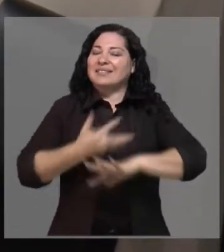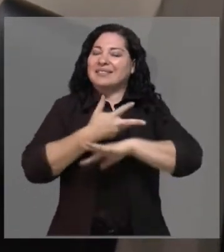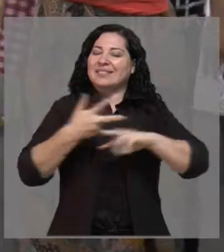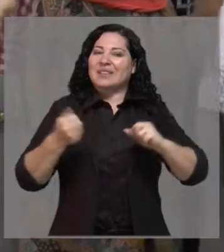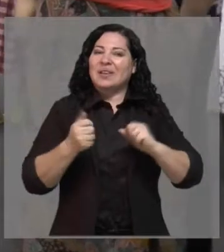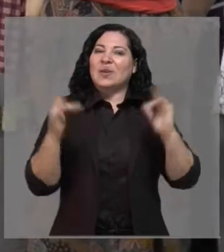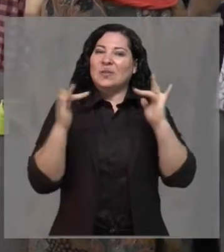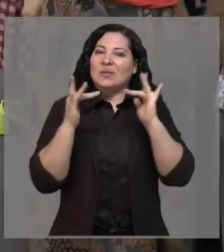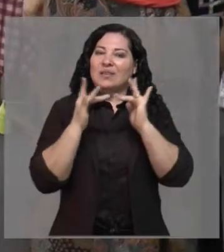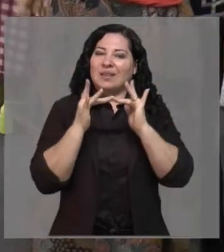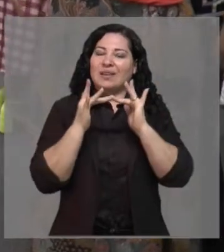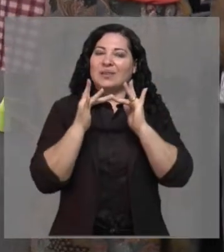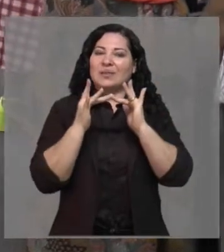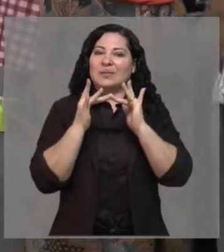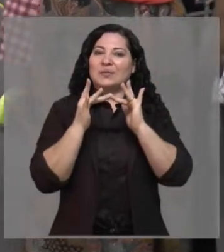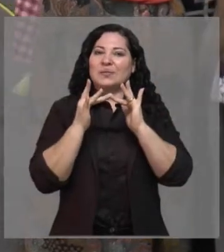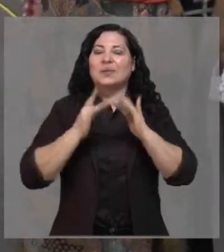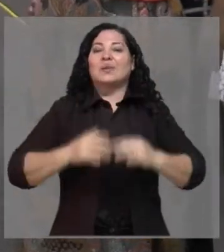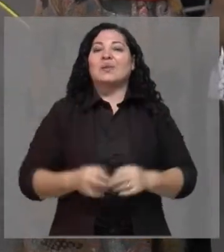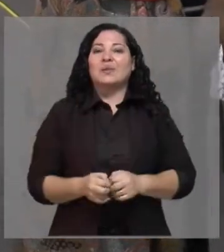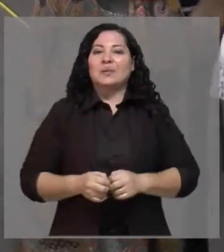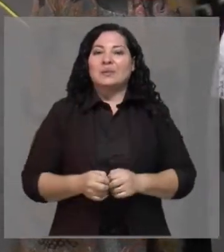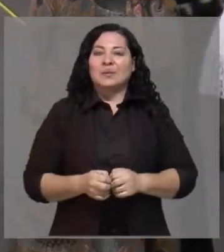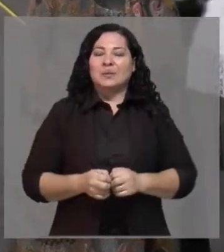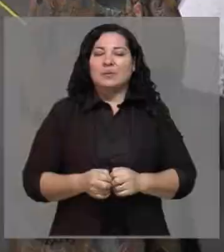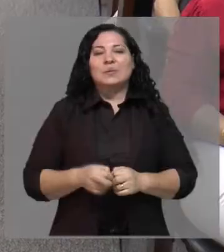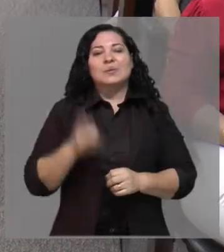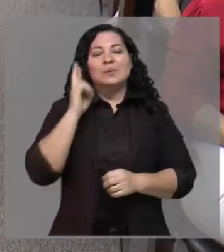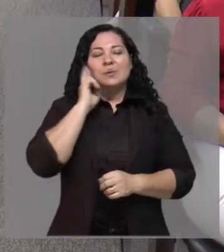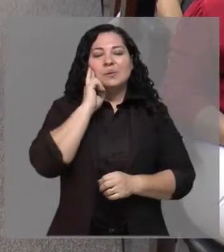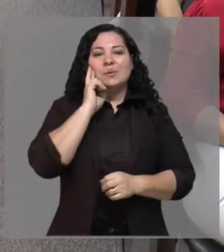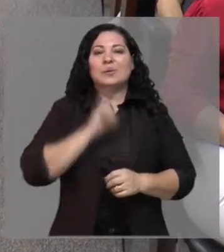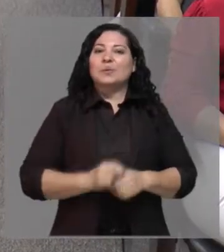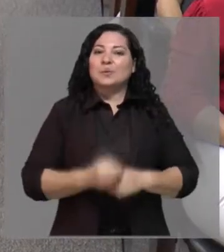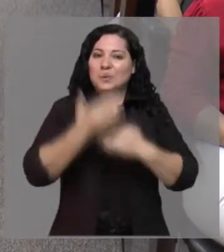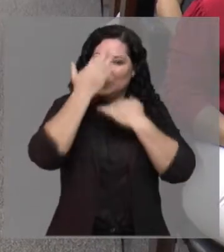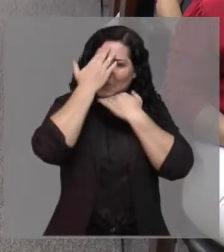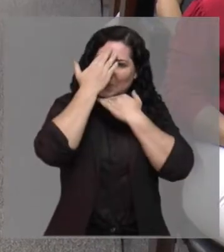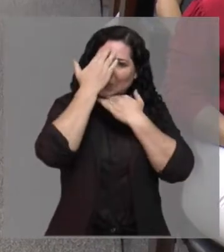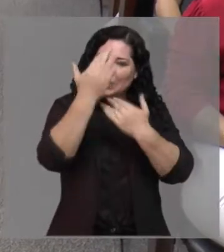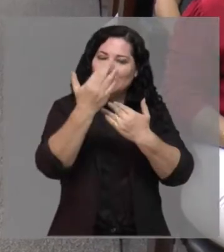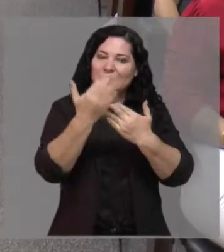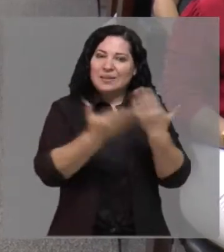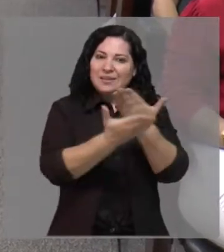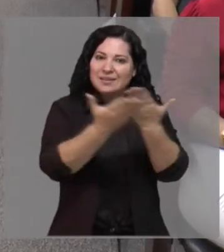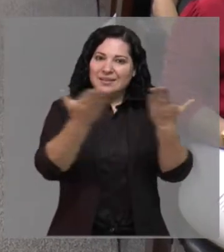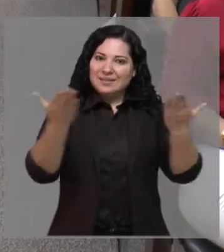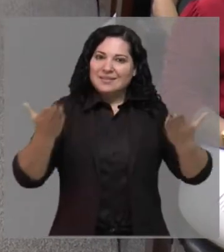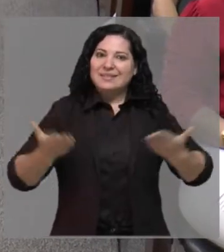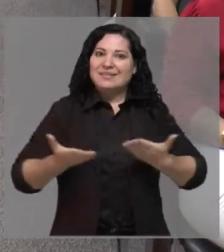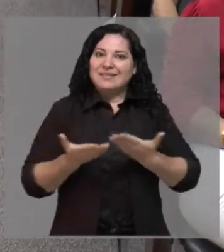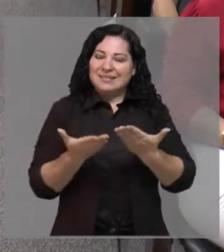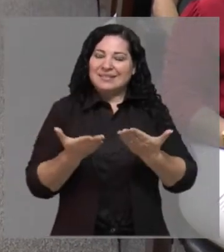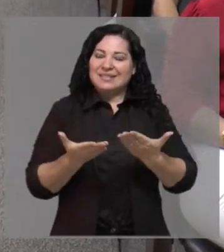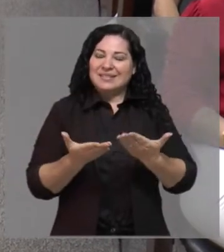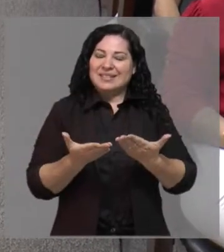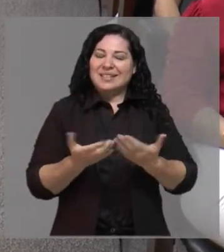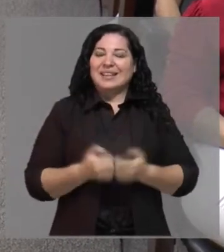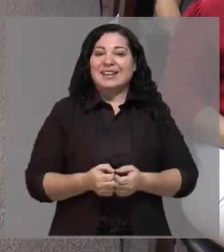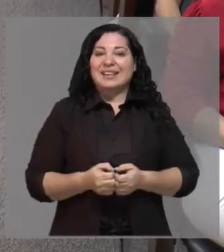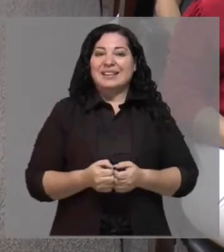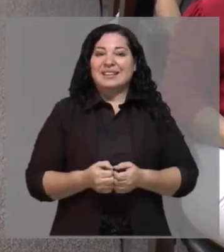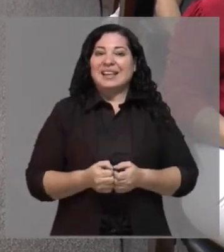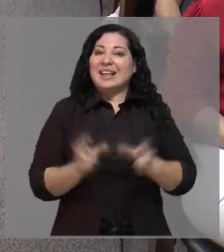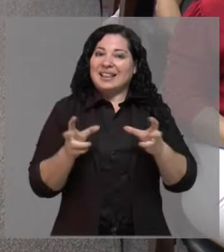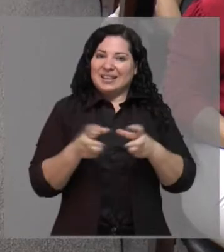contato com o surdo. Isso é muito maravilhoso. Então, meu, muito obrigado. Muito obrigada a todos vocês da Câmara Municipal